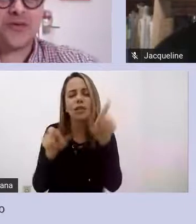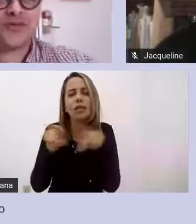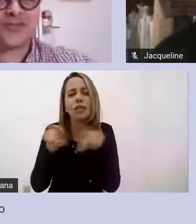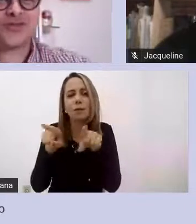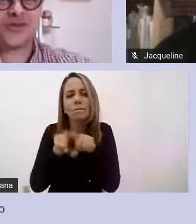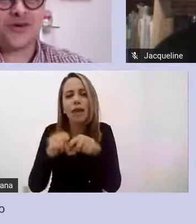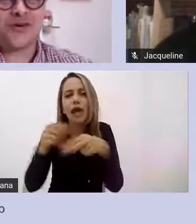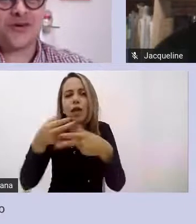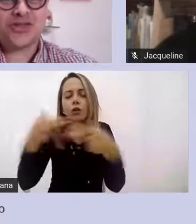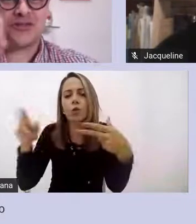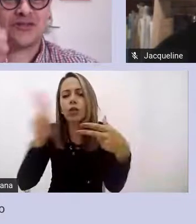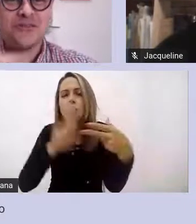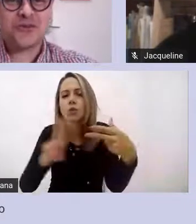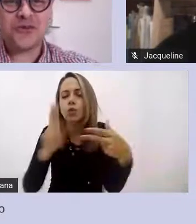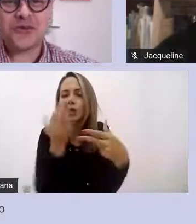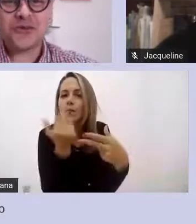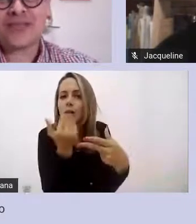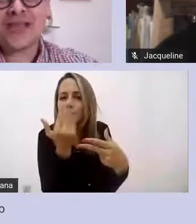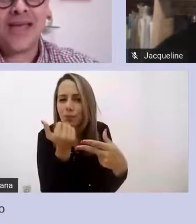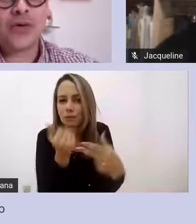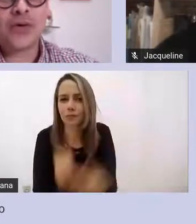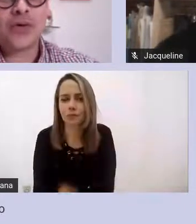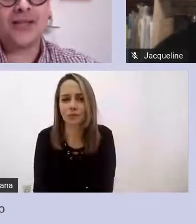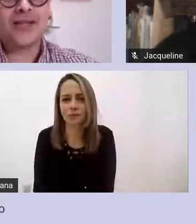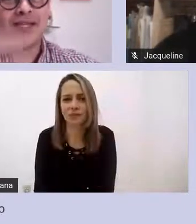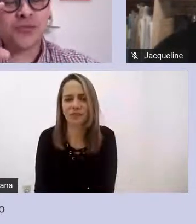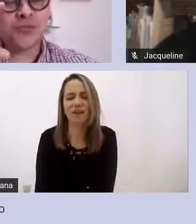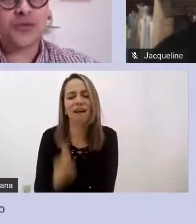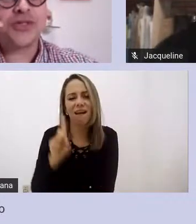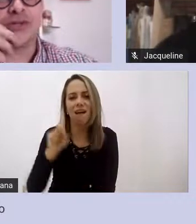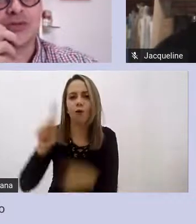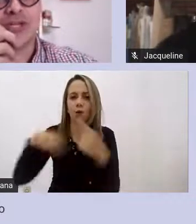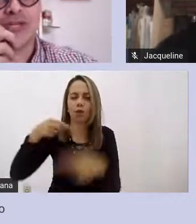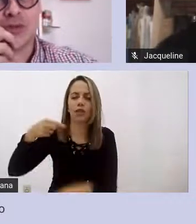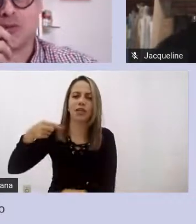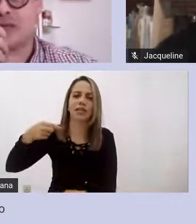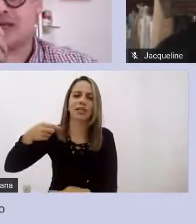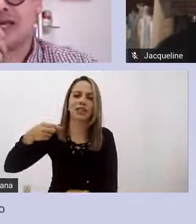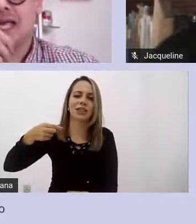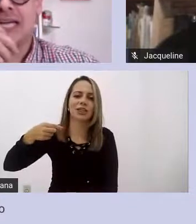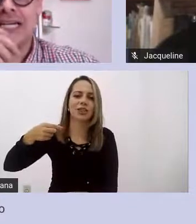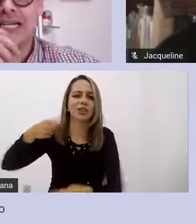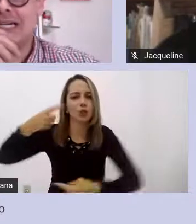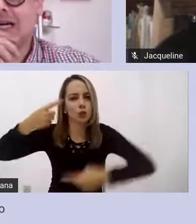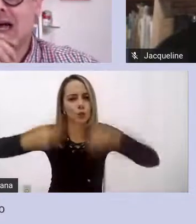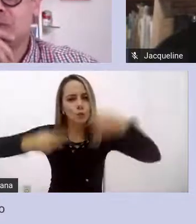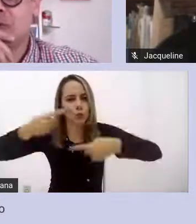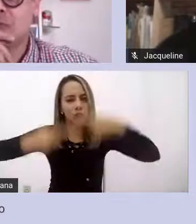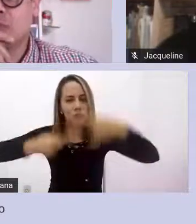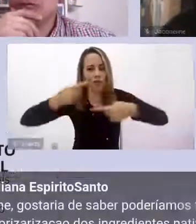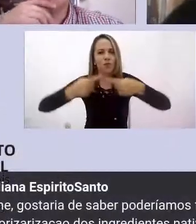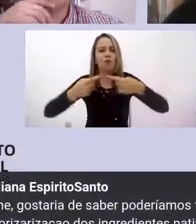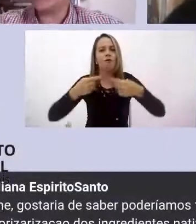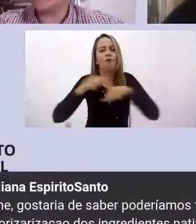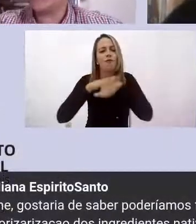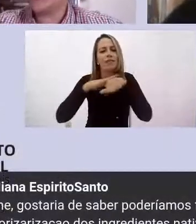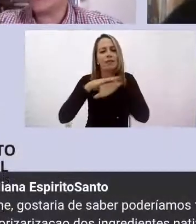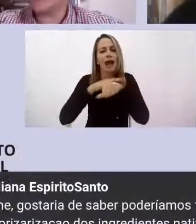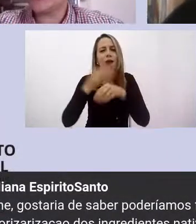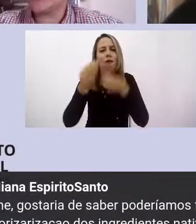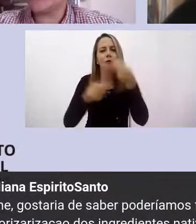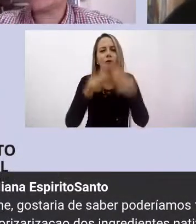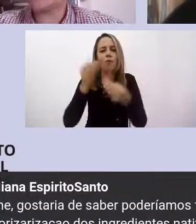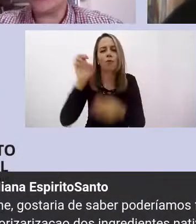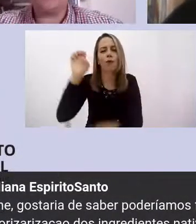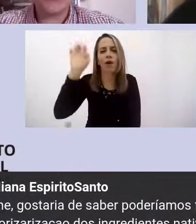discussão é uma outra discussão quando a gente vai para o eurocentrismo do ensino de gastronomia. A próxima pergunta